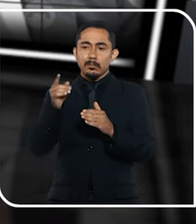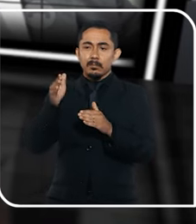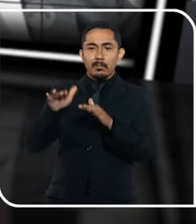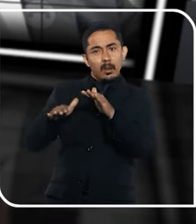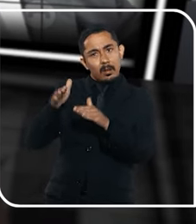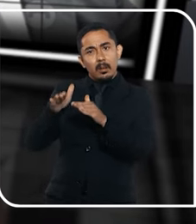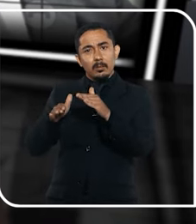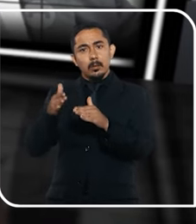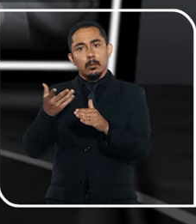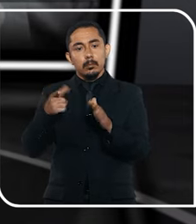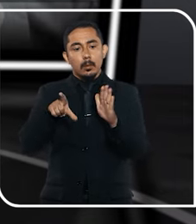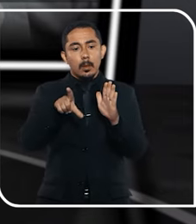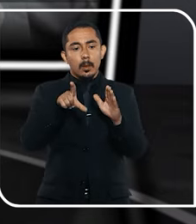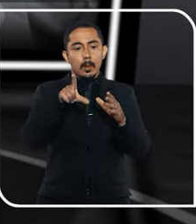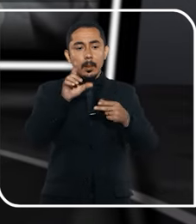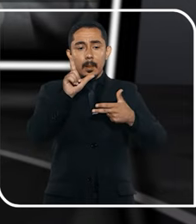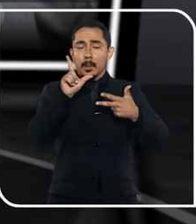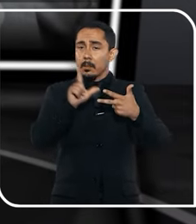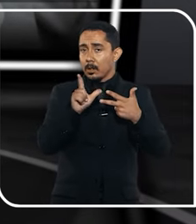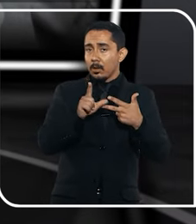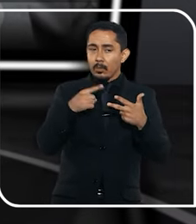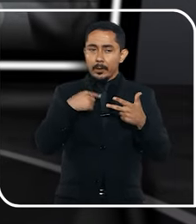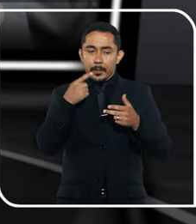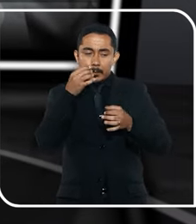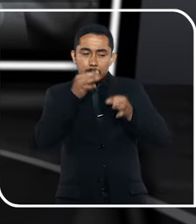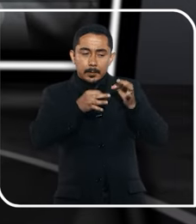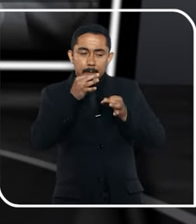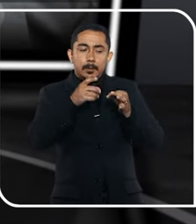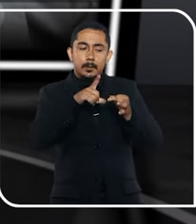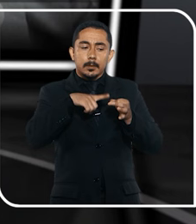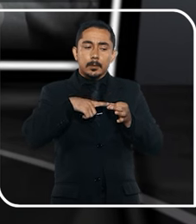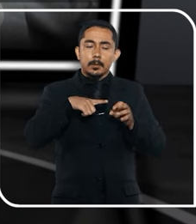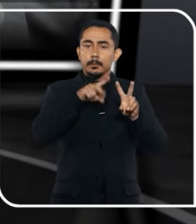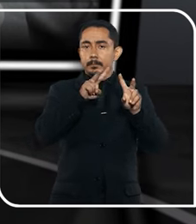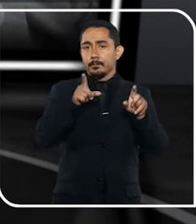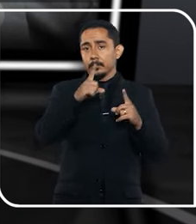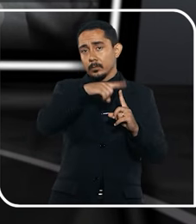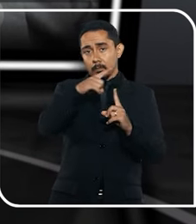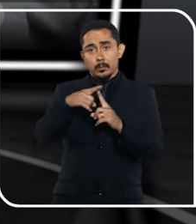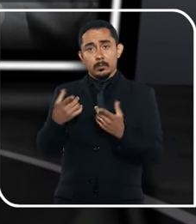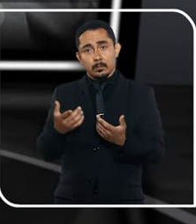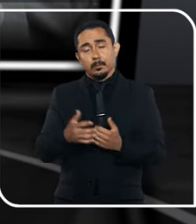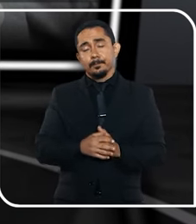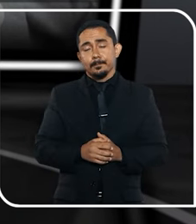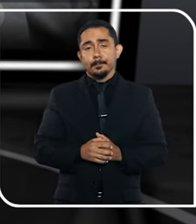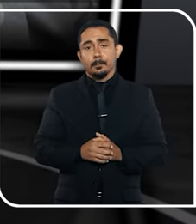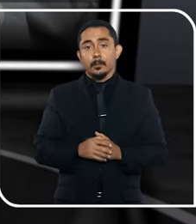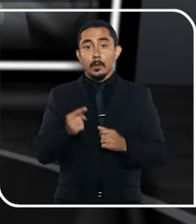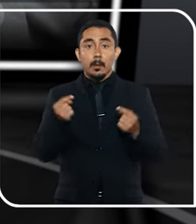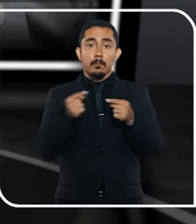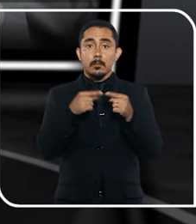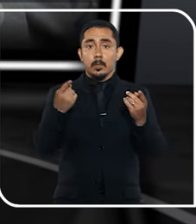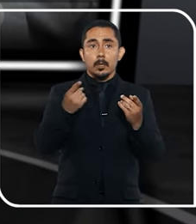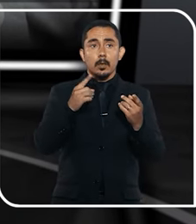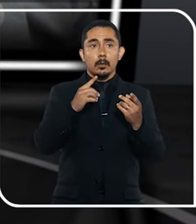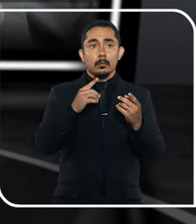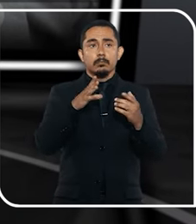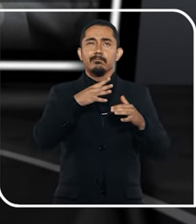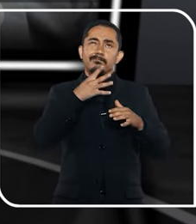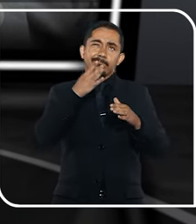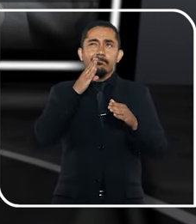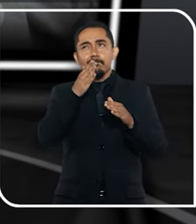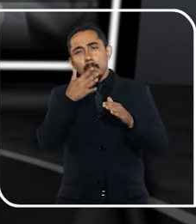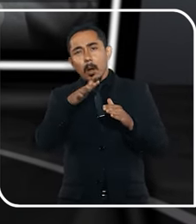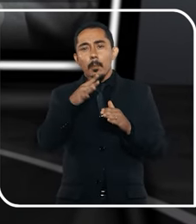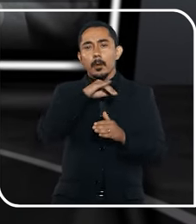o legislador, desde sempre, deu essa qualificação, mas que é usada para basicamente